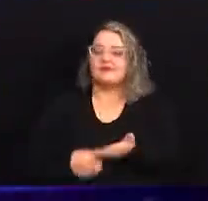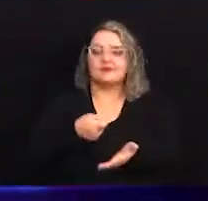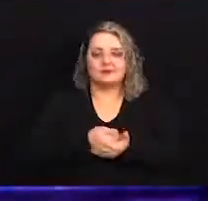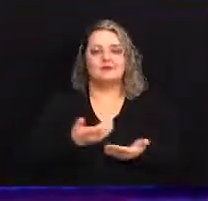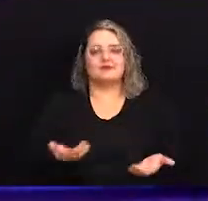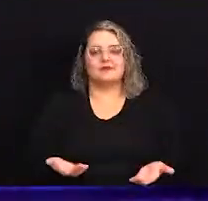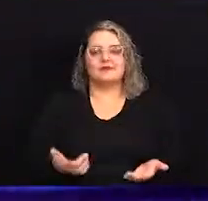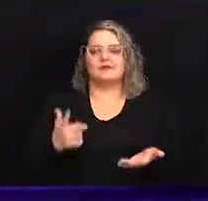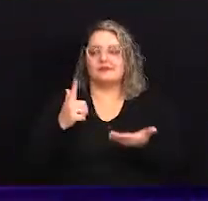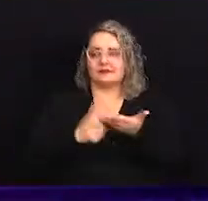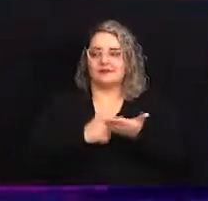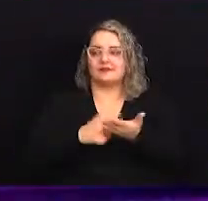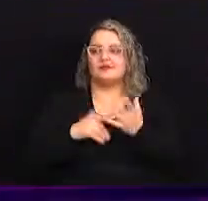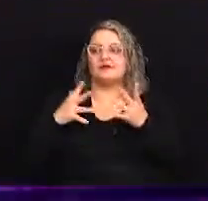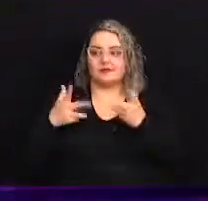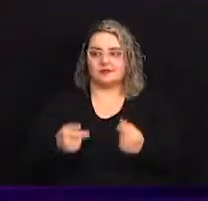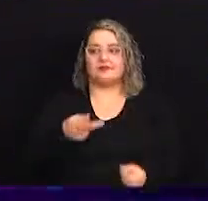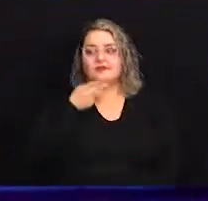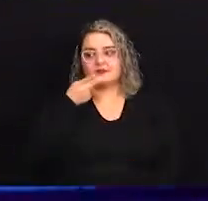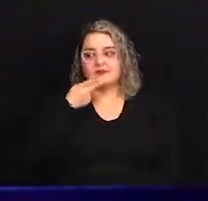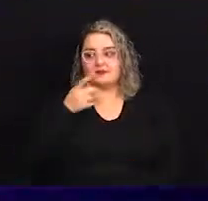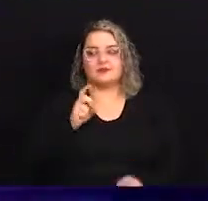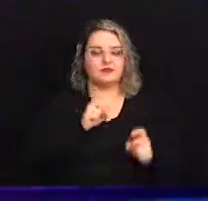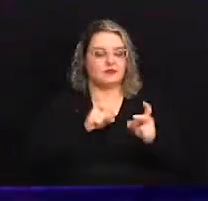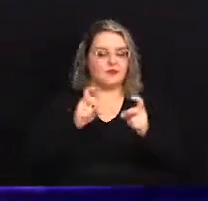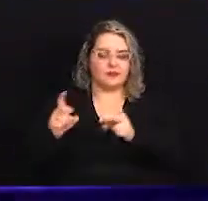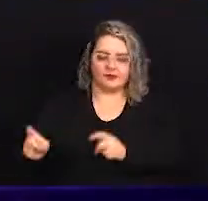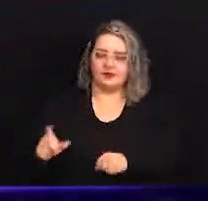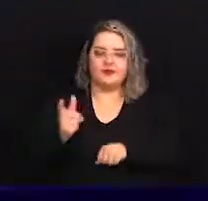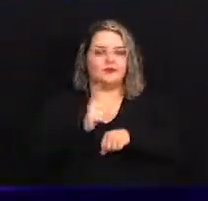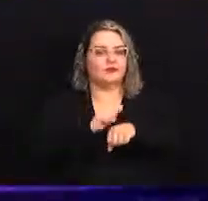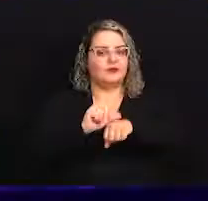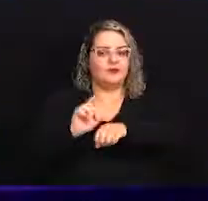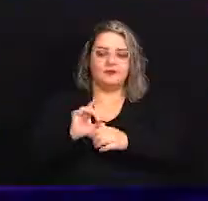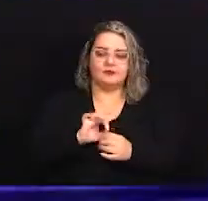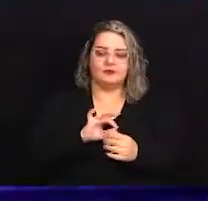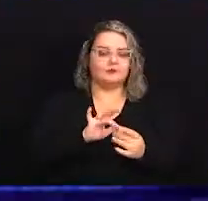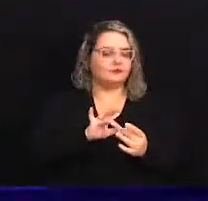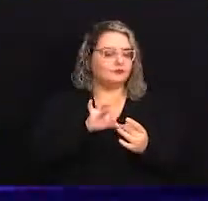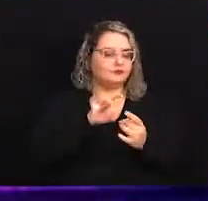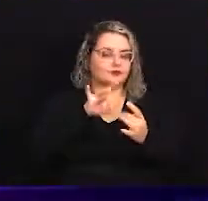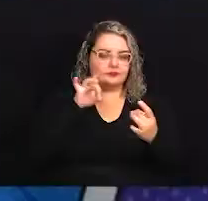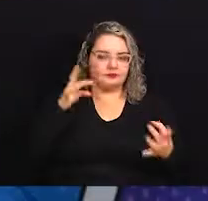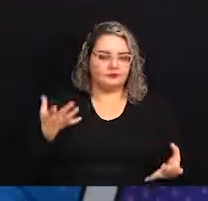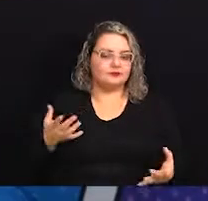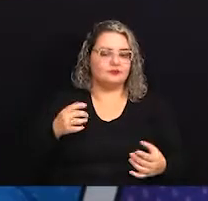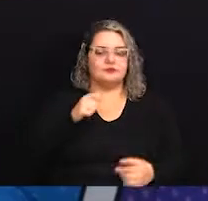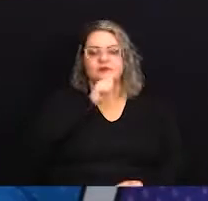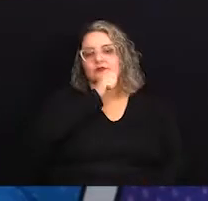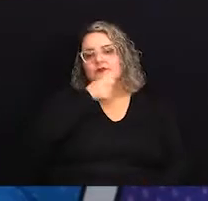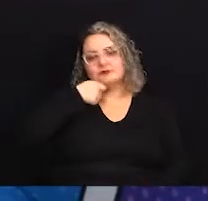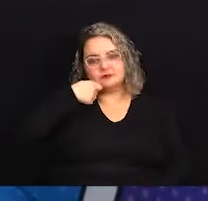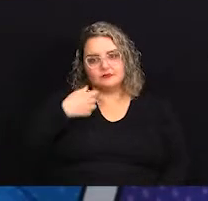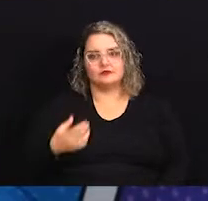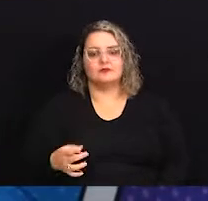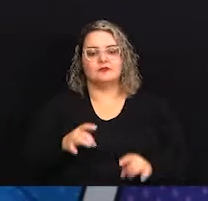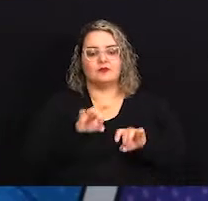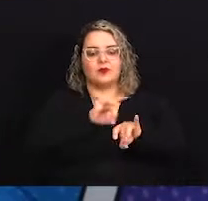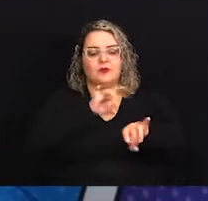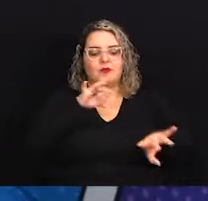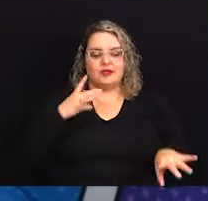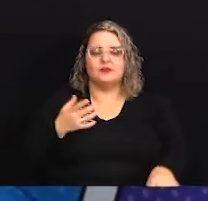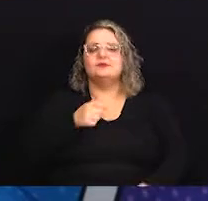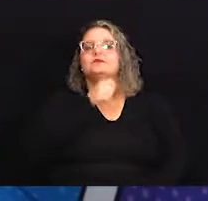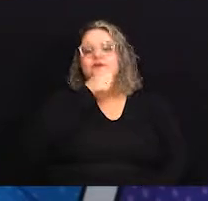mais garantido. Os livros, todos os livros que eu falei, estão à venda nas livrarias online, né? Na Amazon, em todas